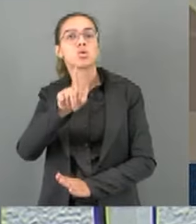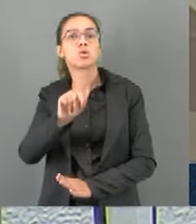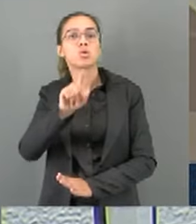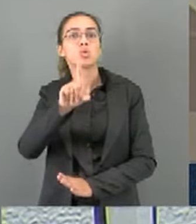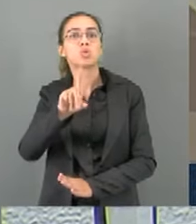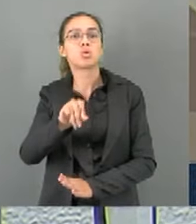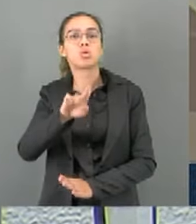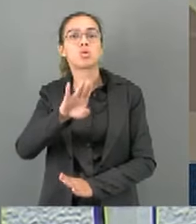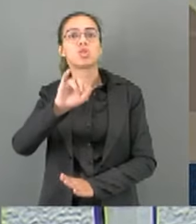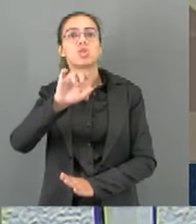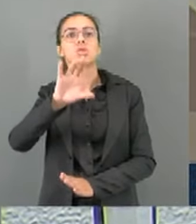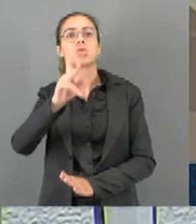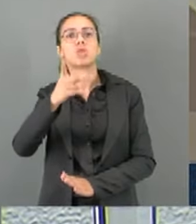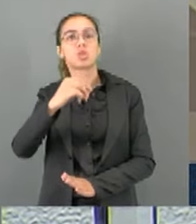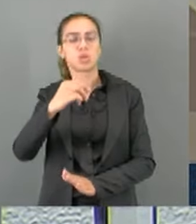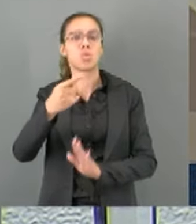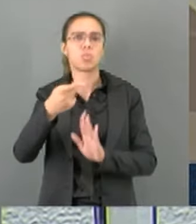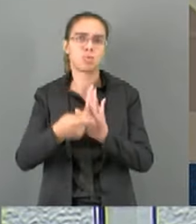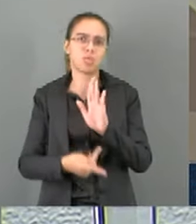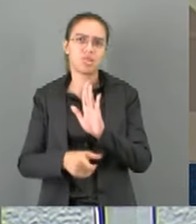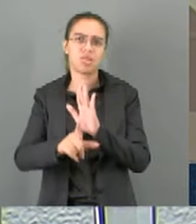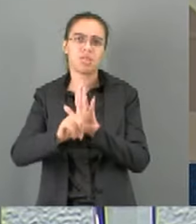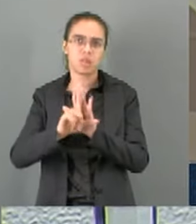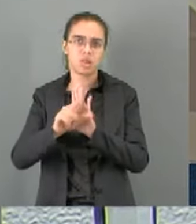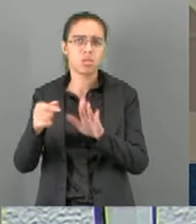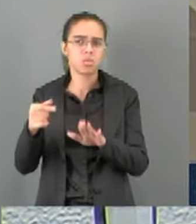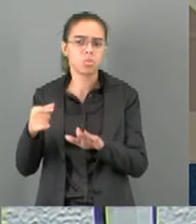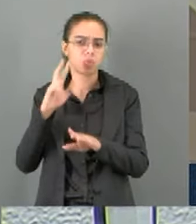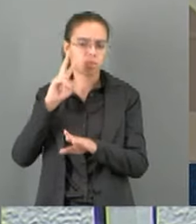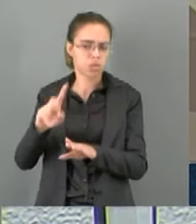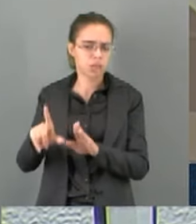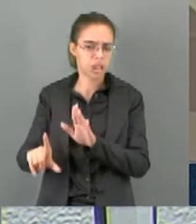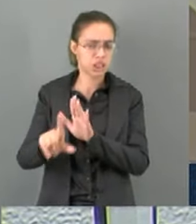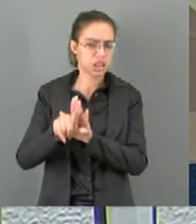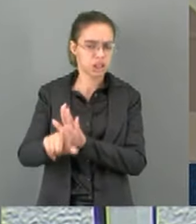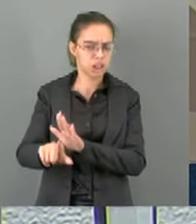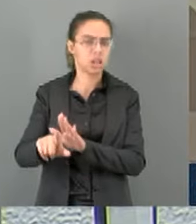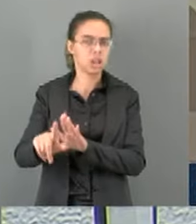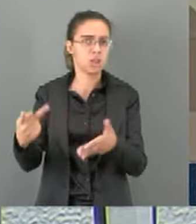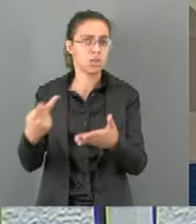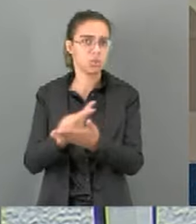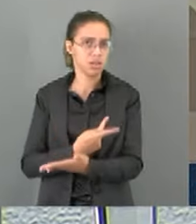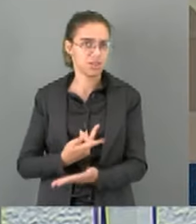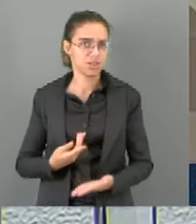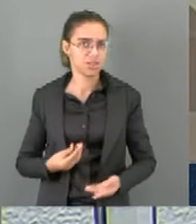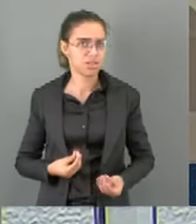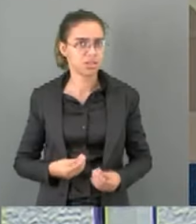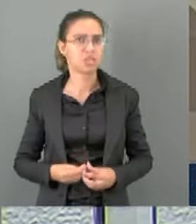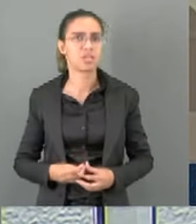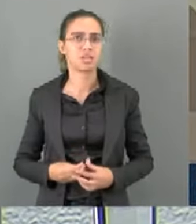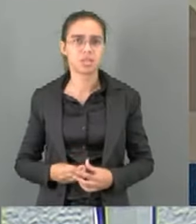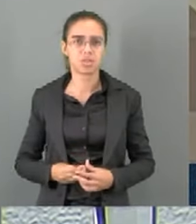certo? O projeto de lei, o último que eu tive acesso, ele legalizava essa situação. Então, só vamos,